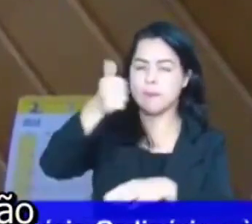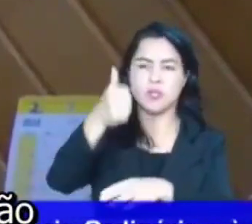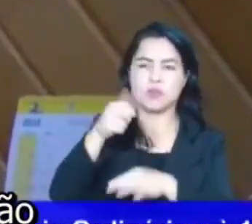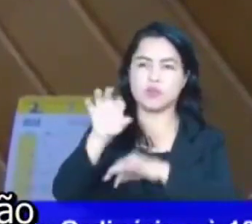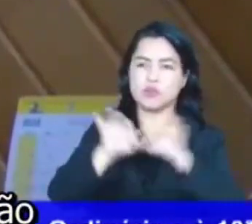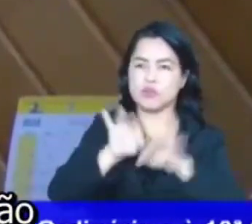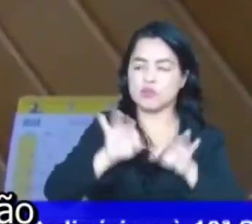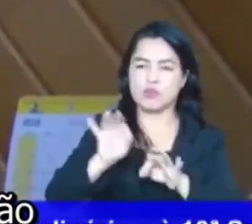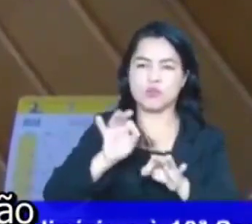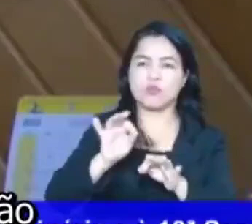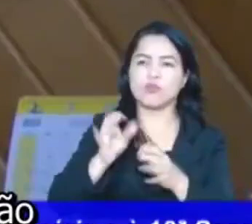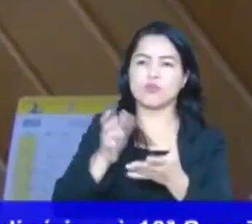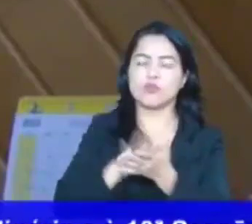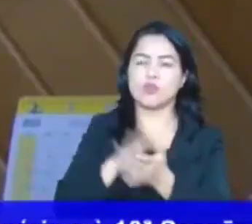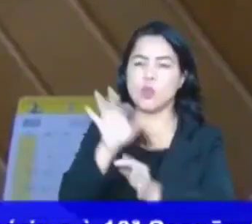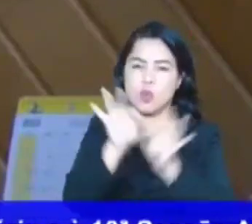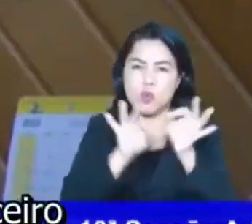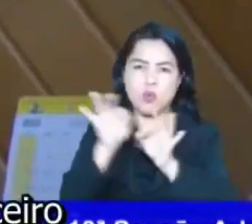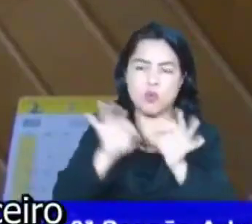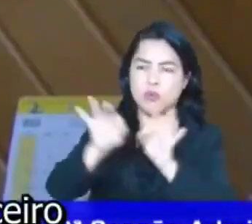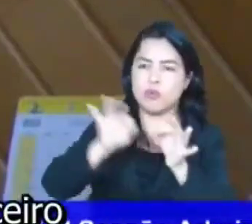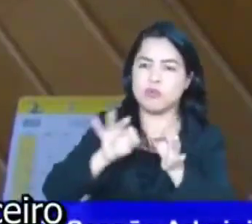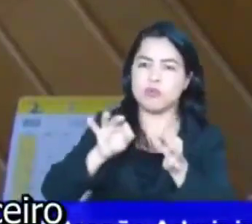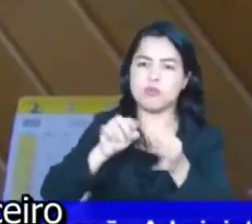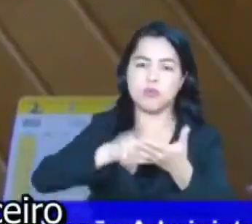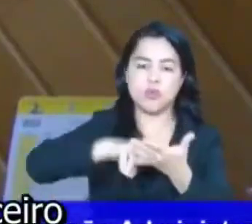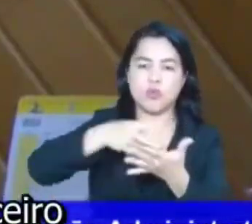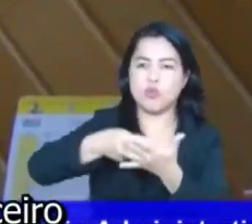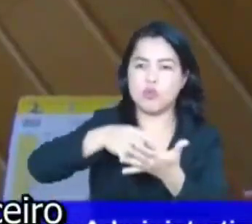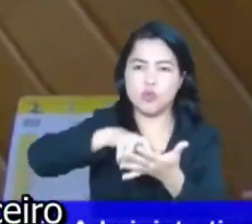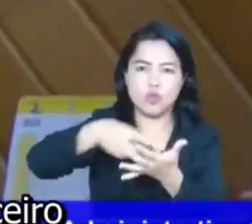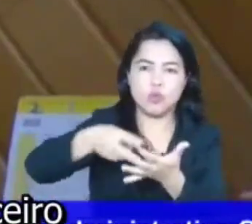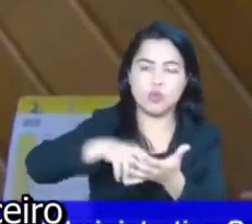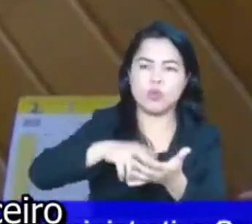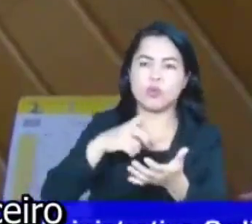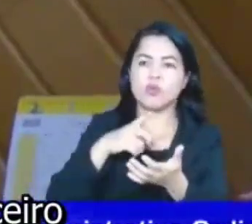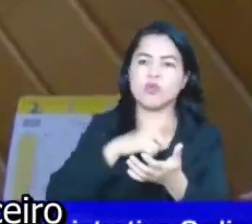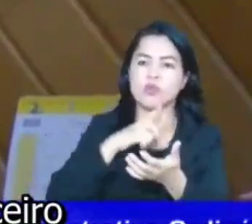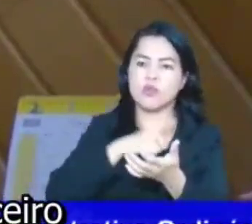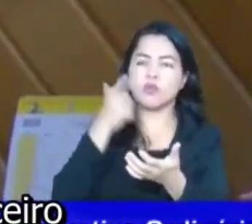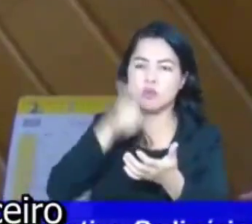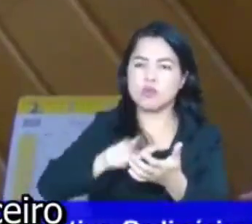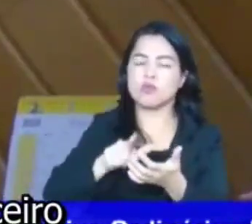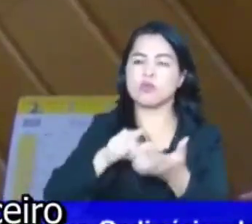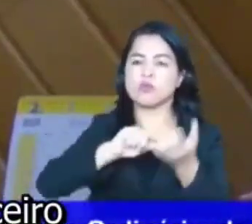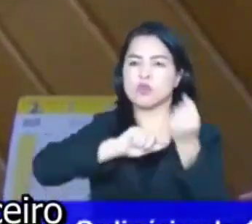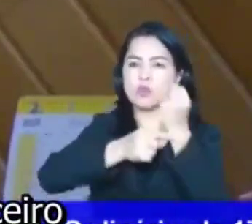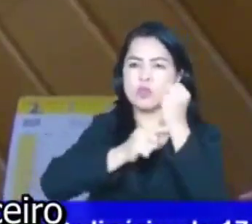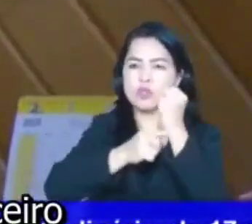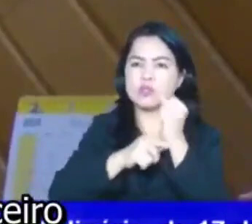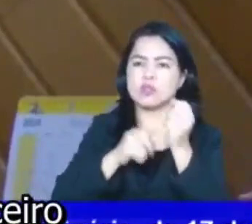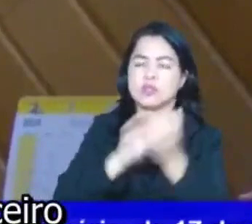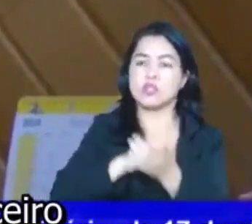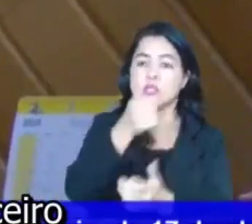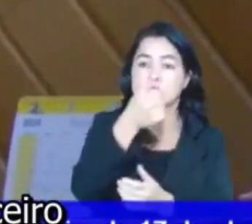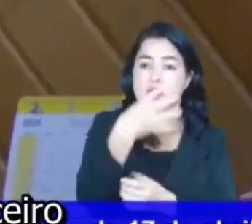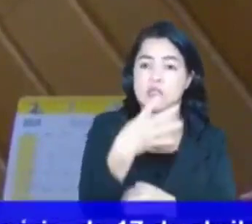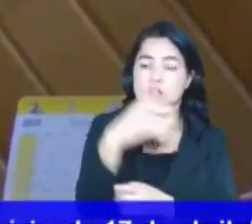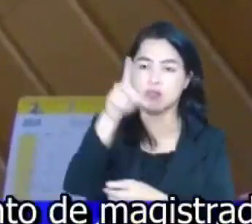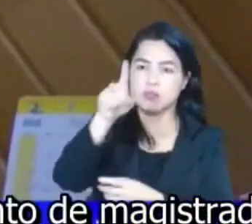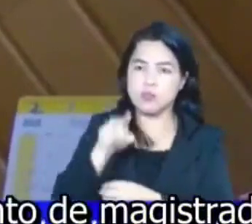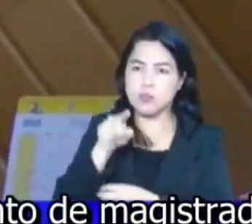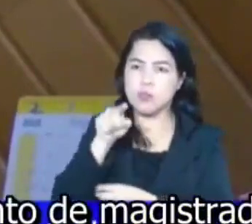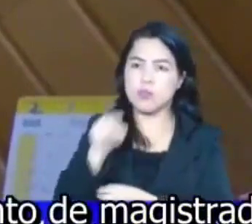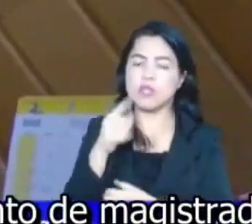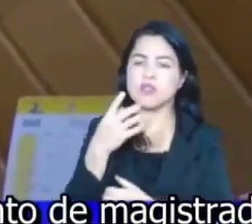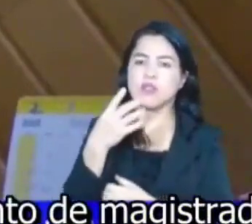ou adequada interpretação que deveríamos dar ao artigo 14, parágrafo 3º